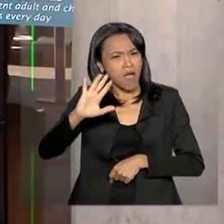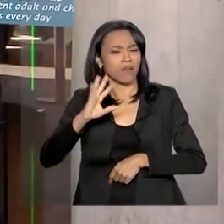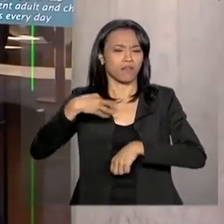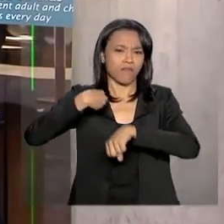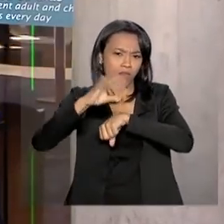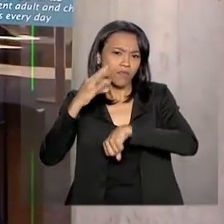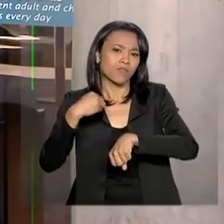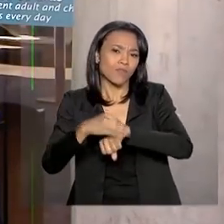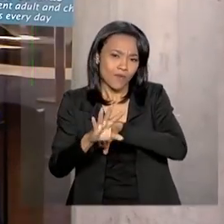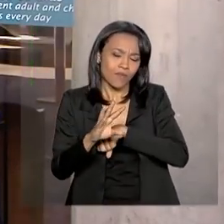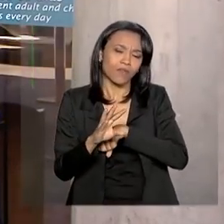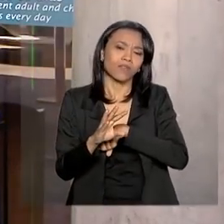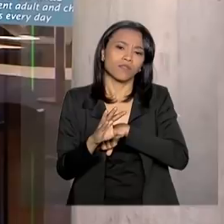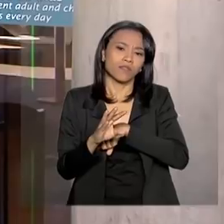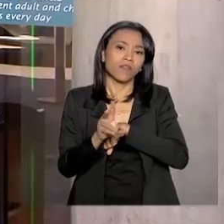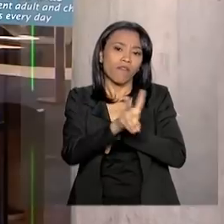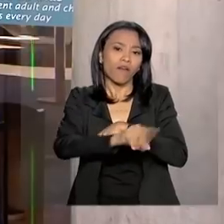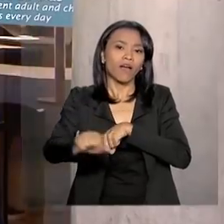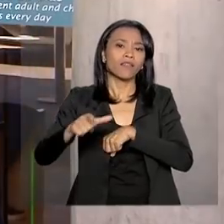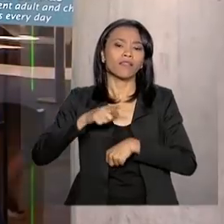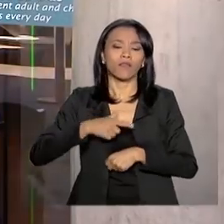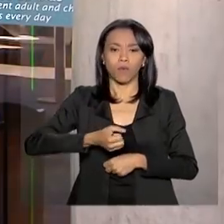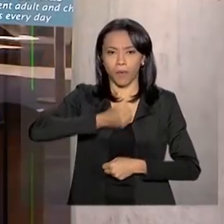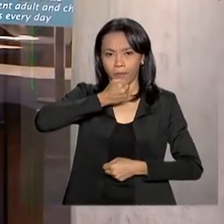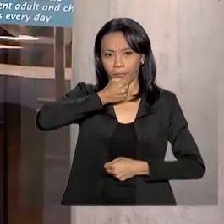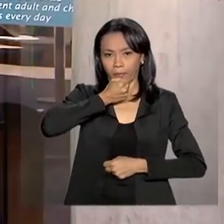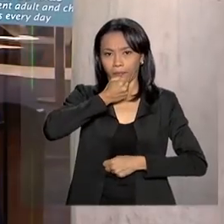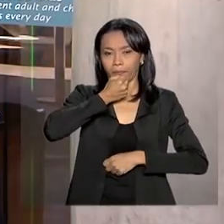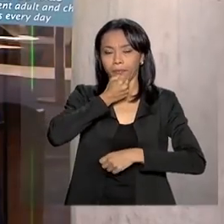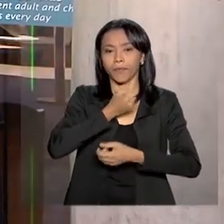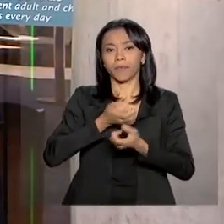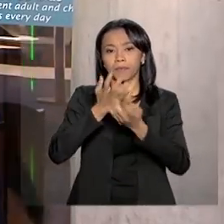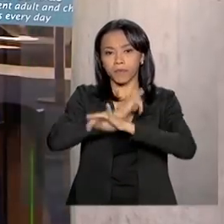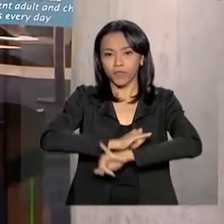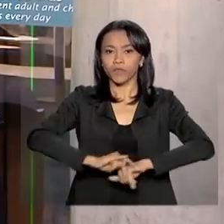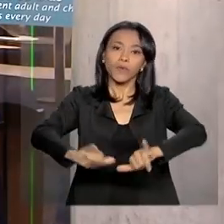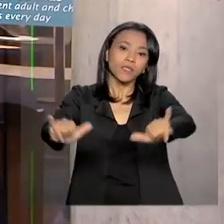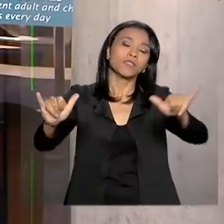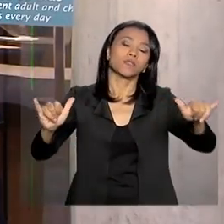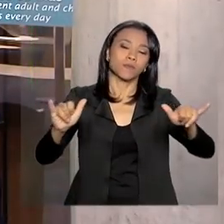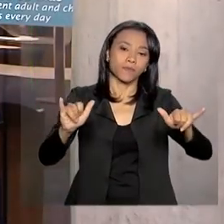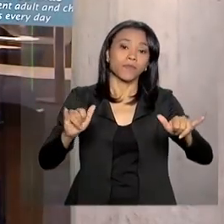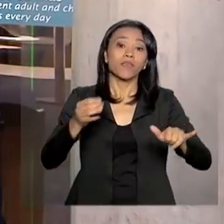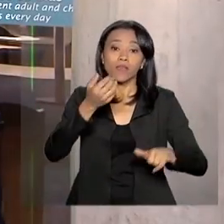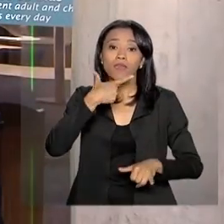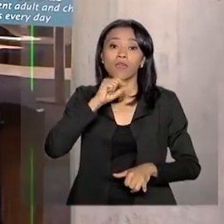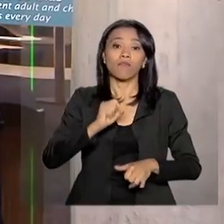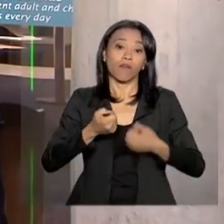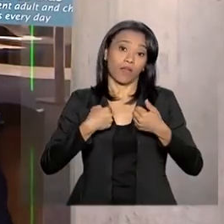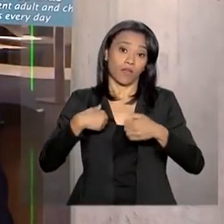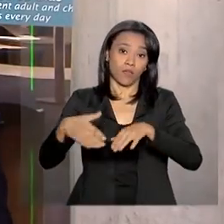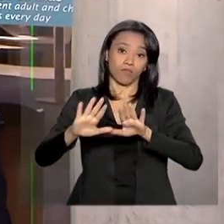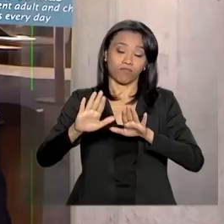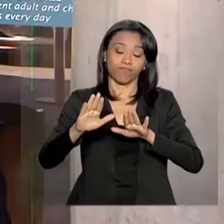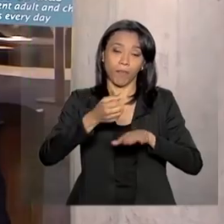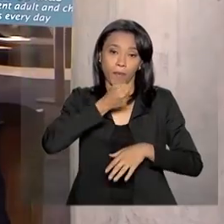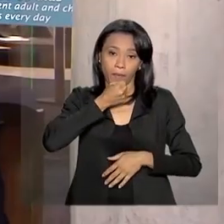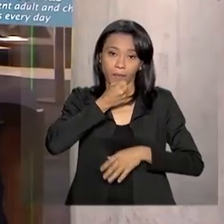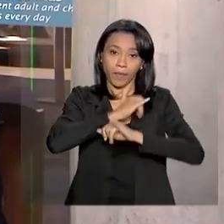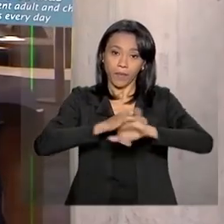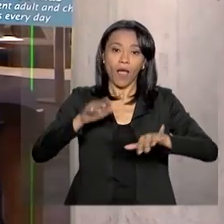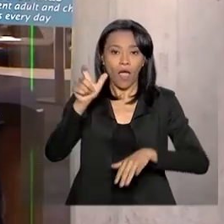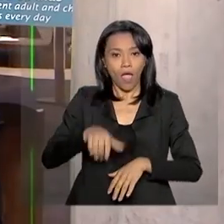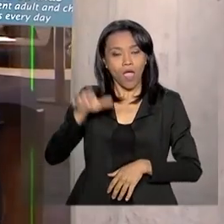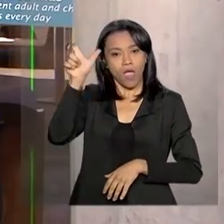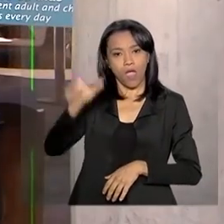informações, haverá uma coletiva e também a divulgação de um boletim. Quem falará com a imprensa será o